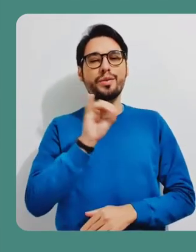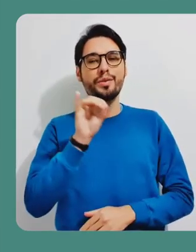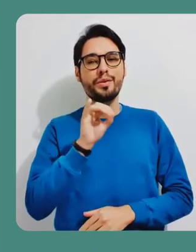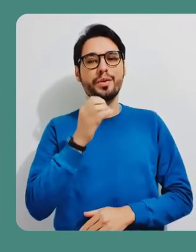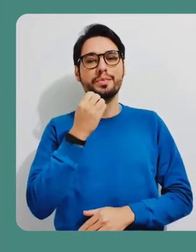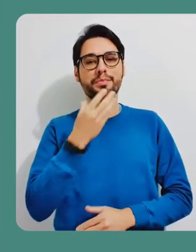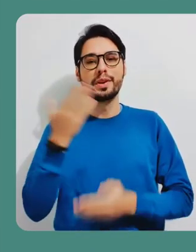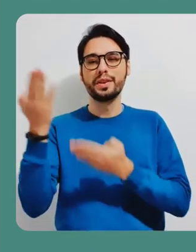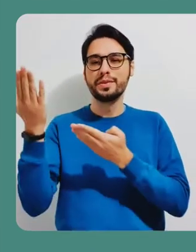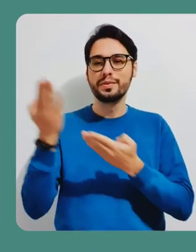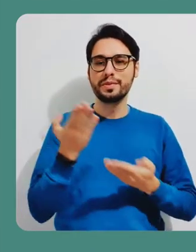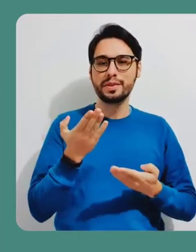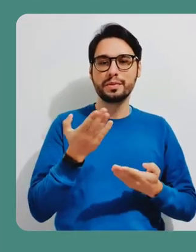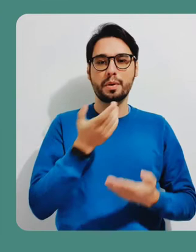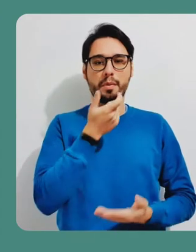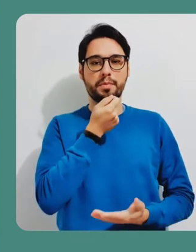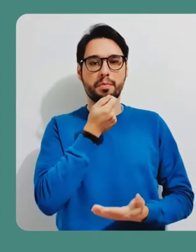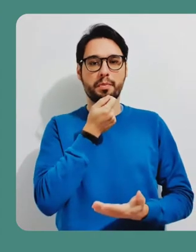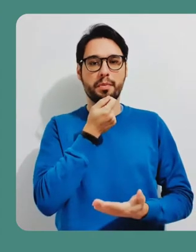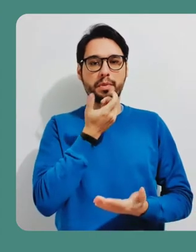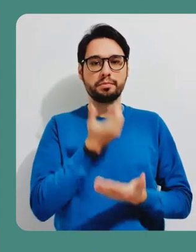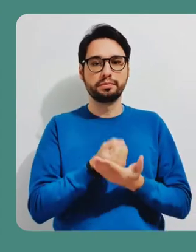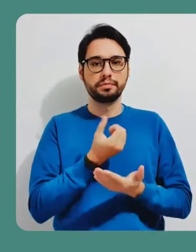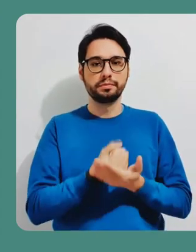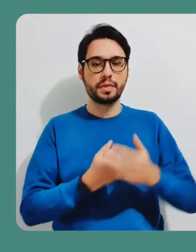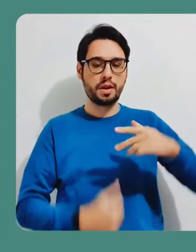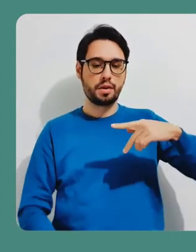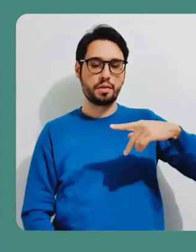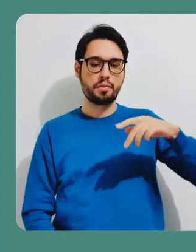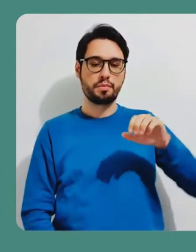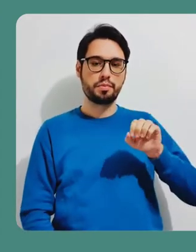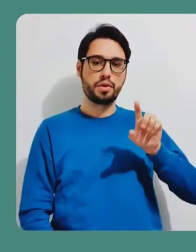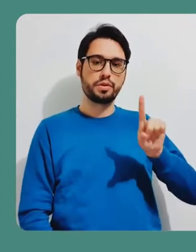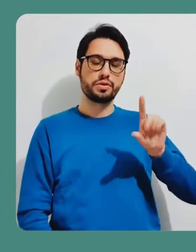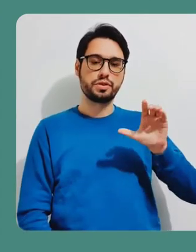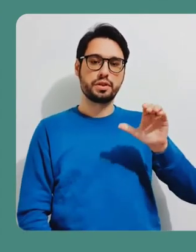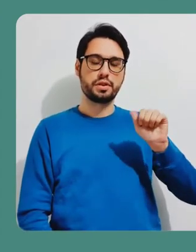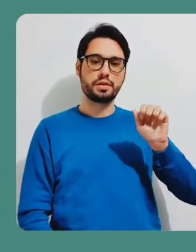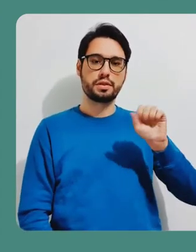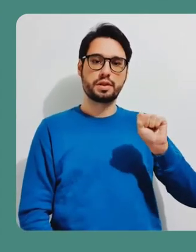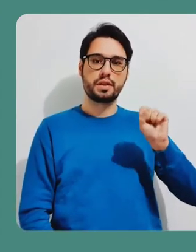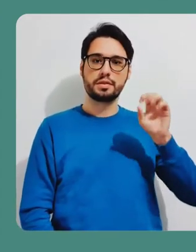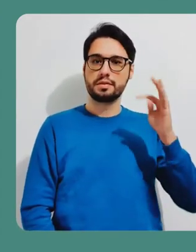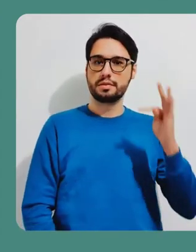o olá seja bem-vindo ao podcast do npc de ar